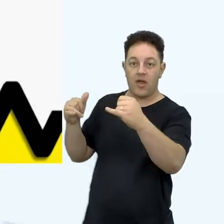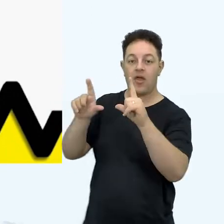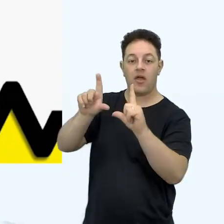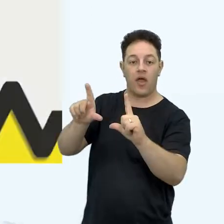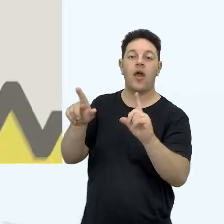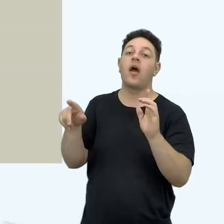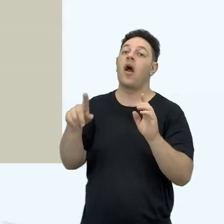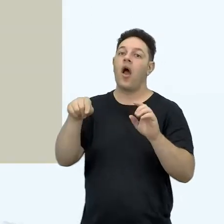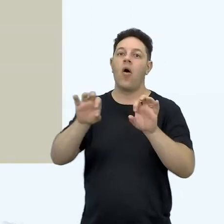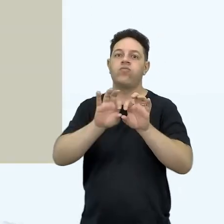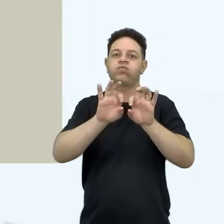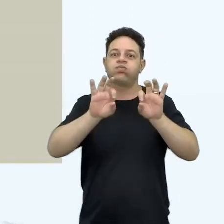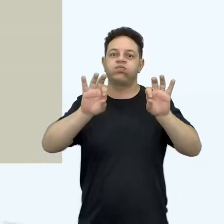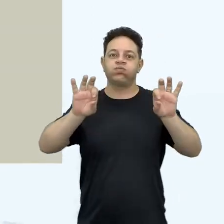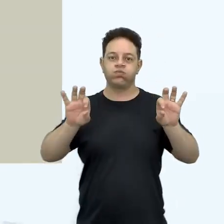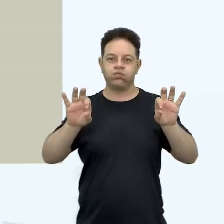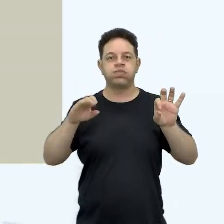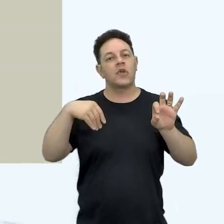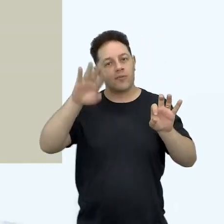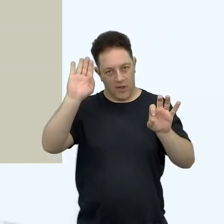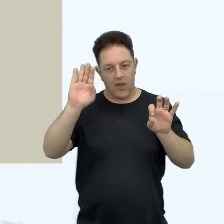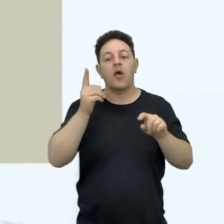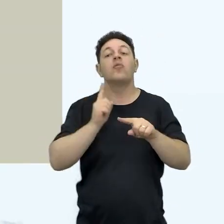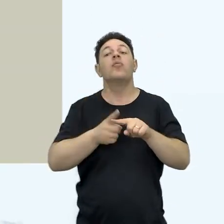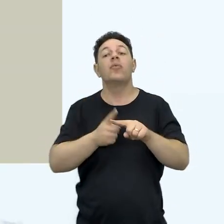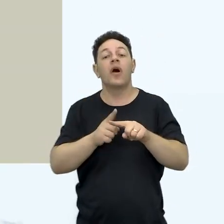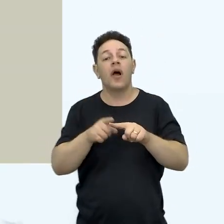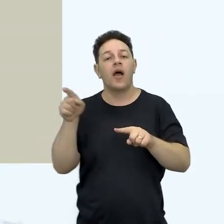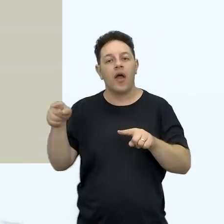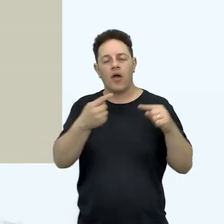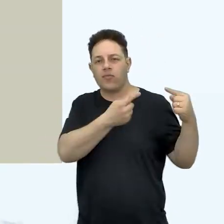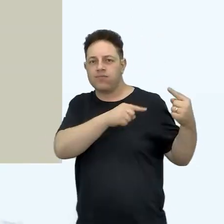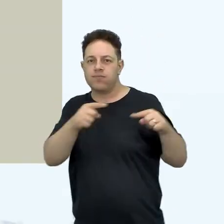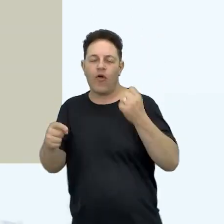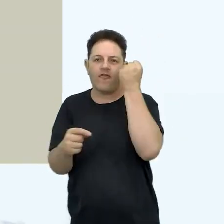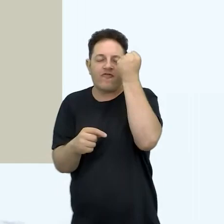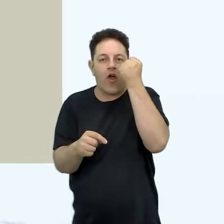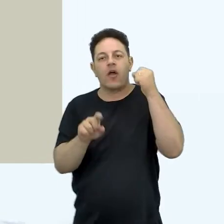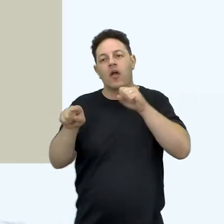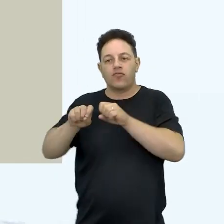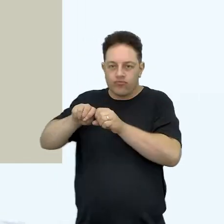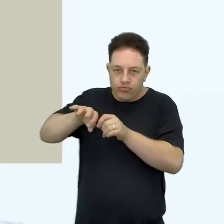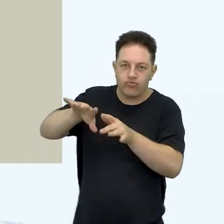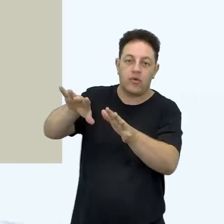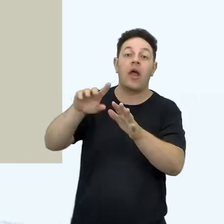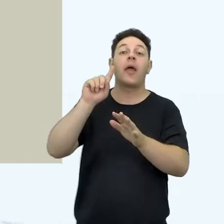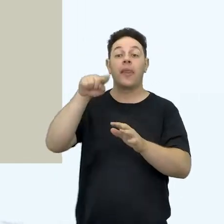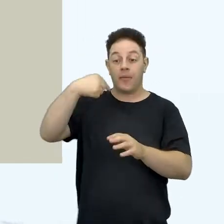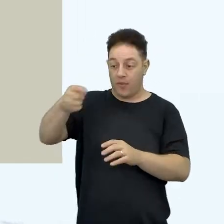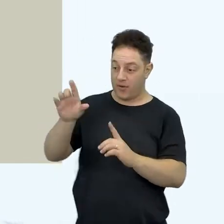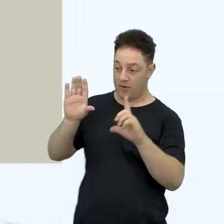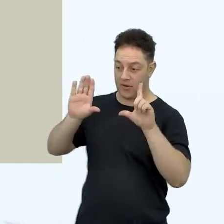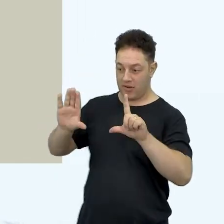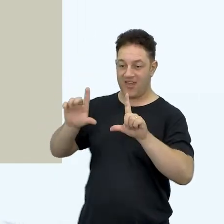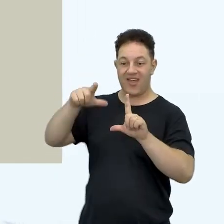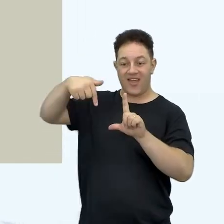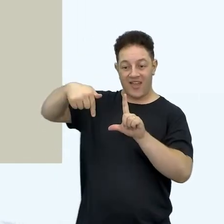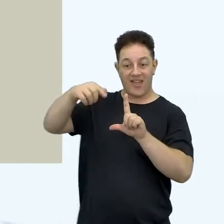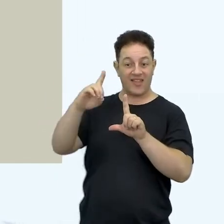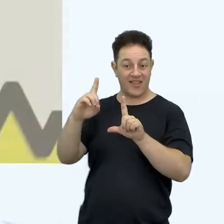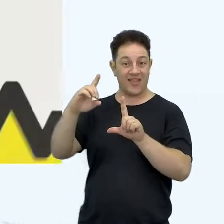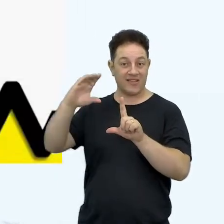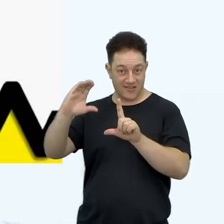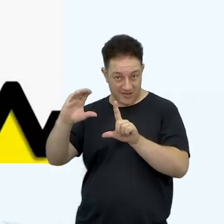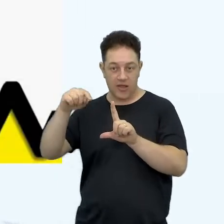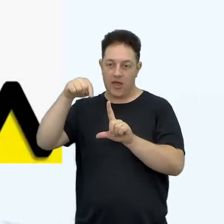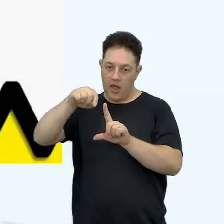grossos. Representei eles aqui como cabo mais grosso, porque eles levam corrente elétrica para toda a instalação. A partir do QDC que a gente vai ter